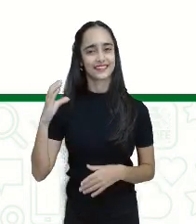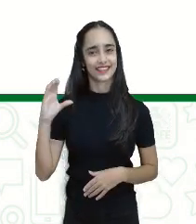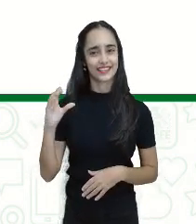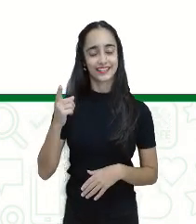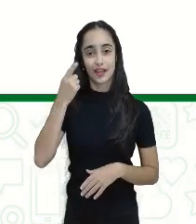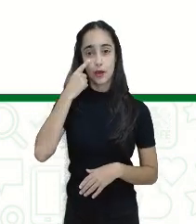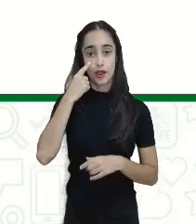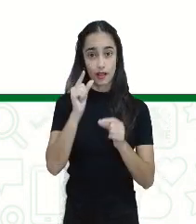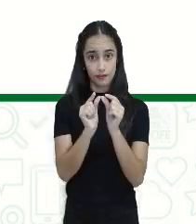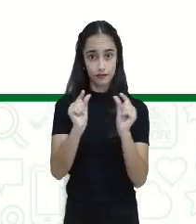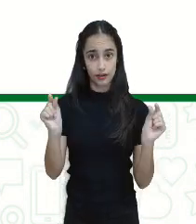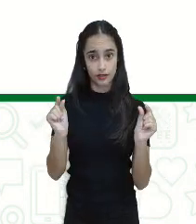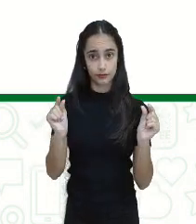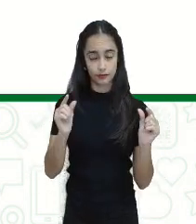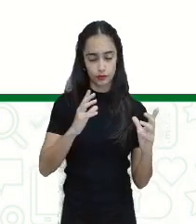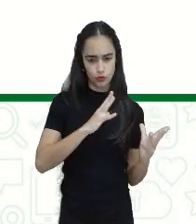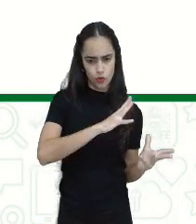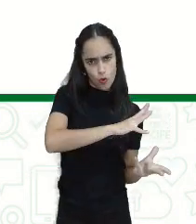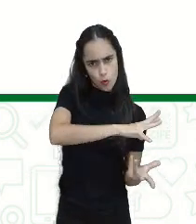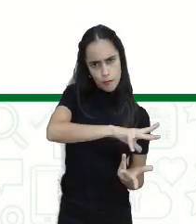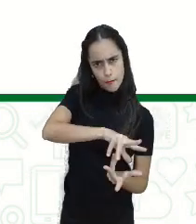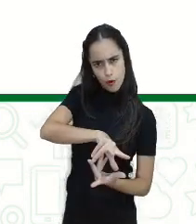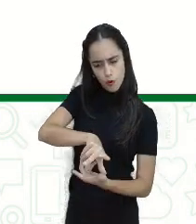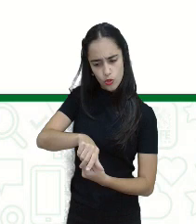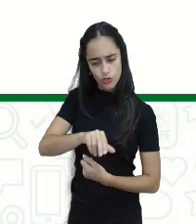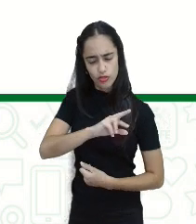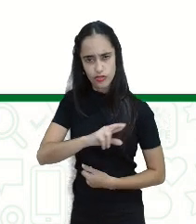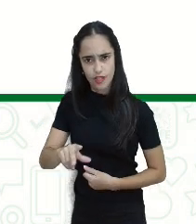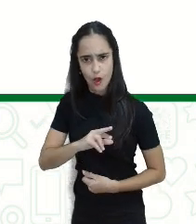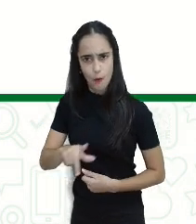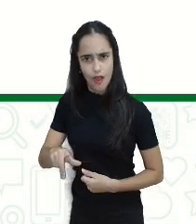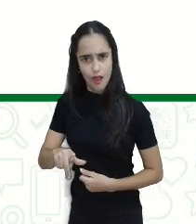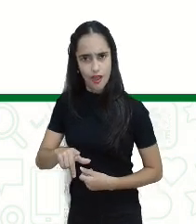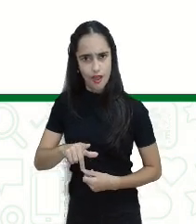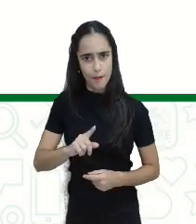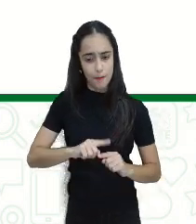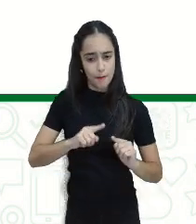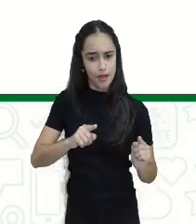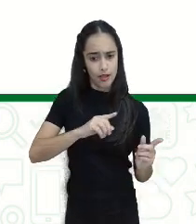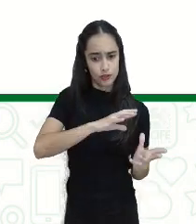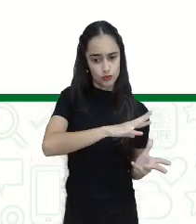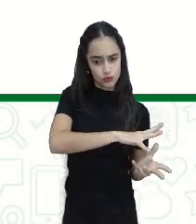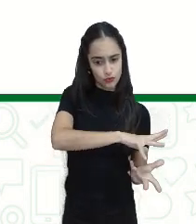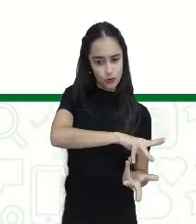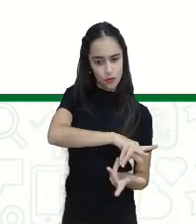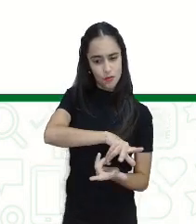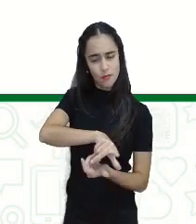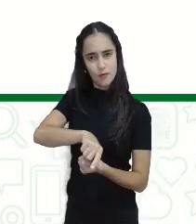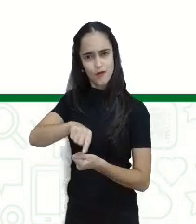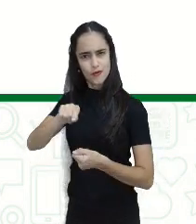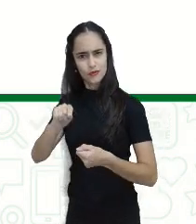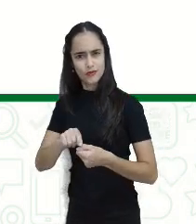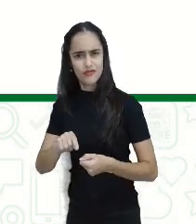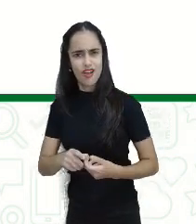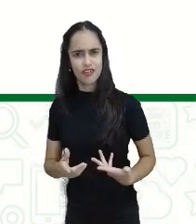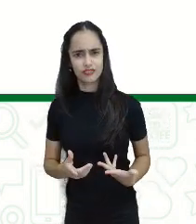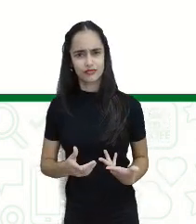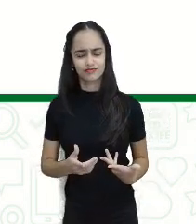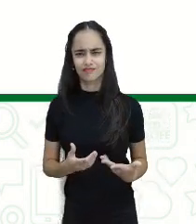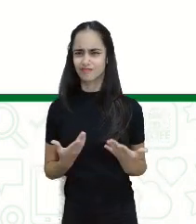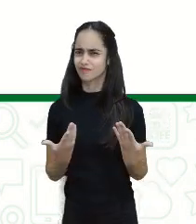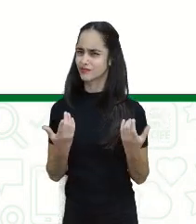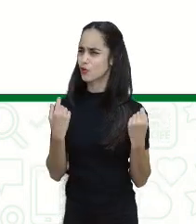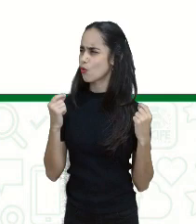o seguinte: o mundo não é, o mundo está sendo. Professora Mauricéia, o que